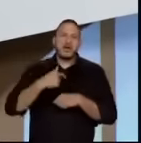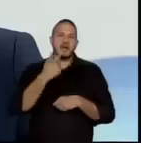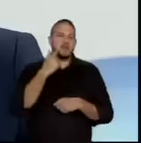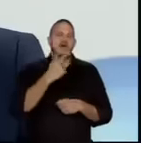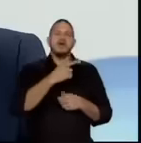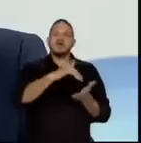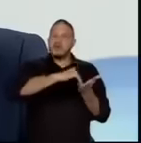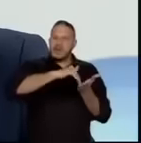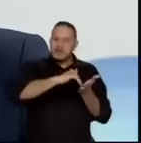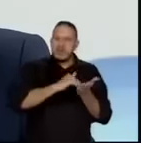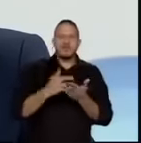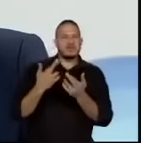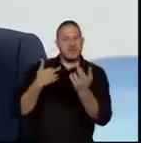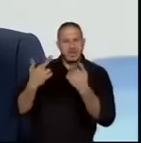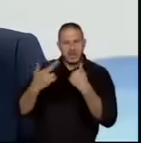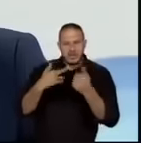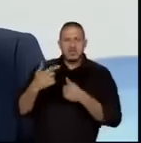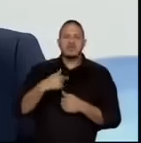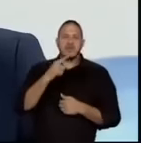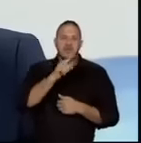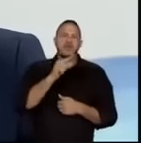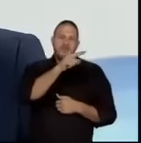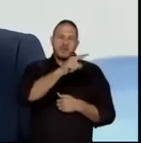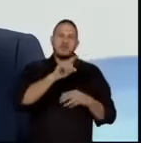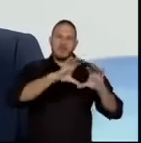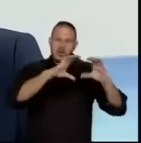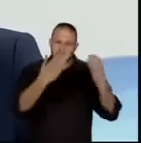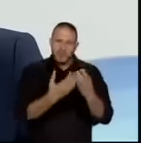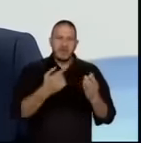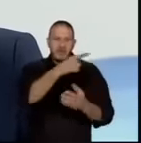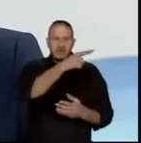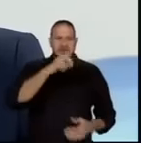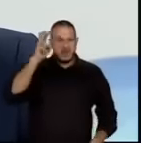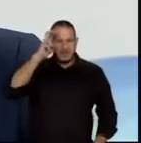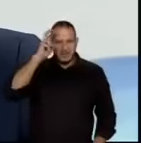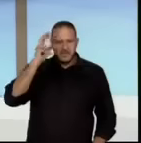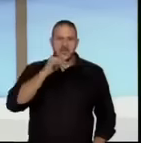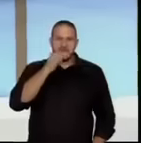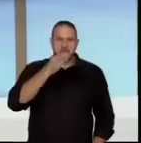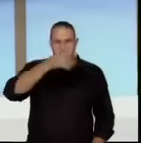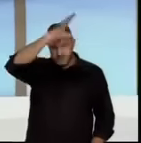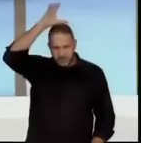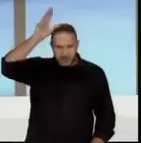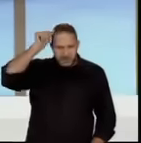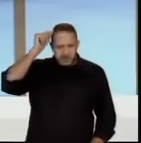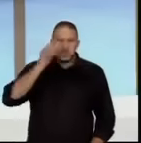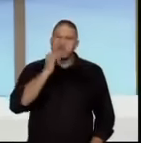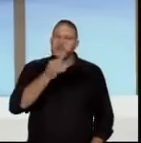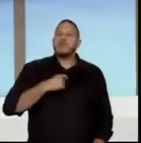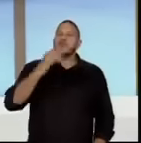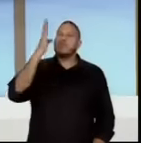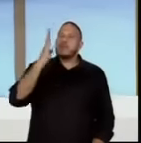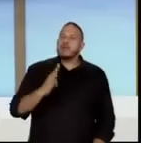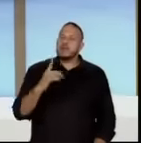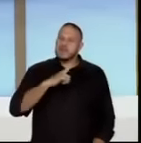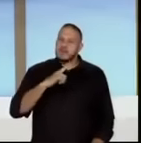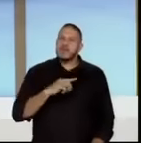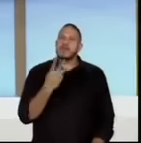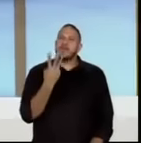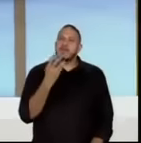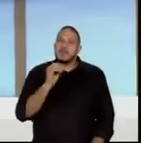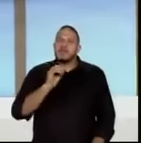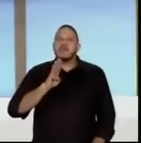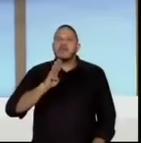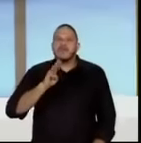Branco, esteve na conferência quinta-feira, quando o senhor voou para a Amazônia, e argumentou que o Brasil teria 30 bilhões de dólares para